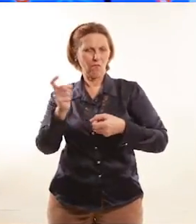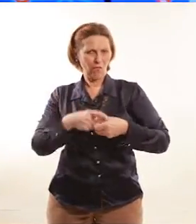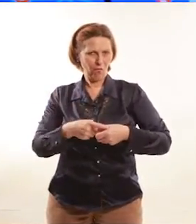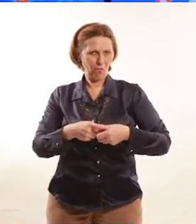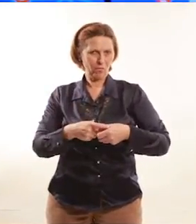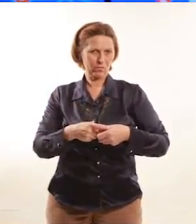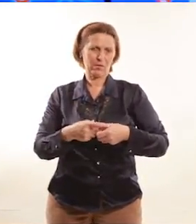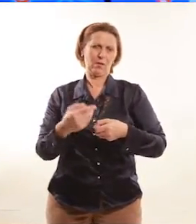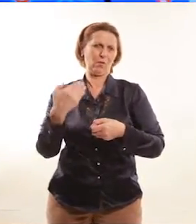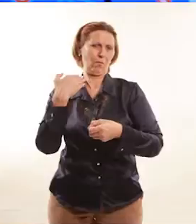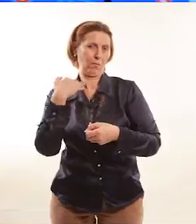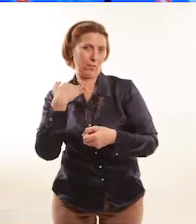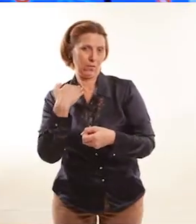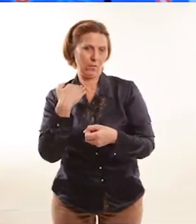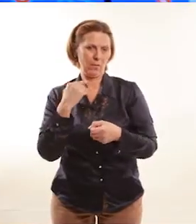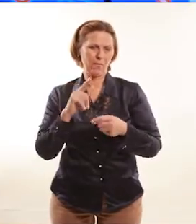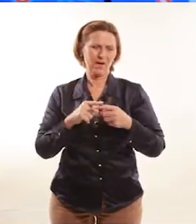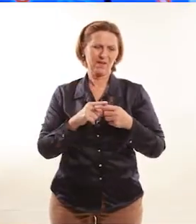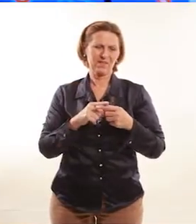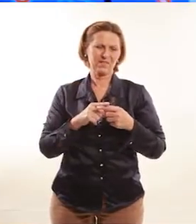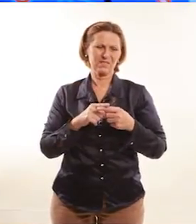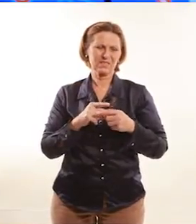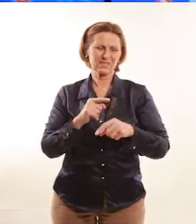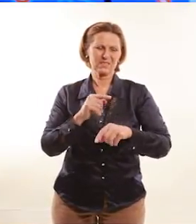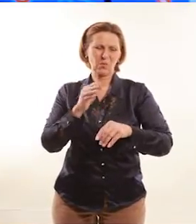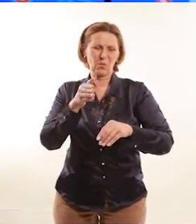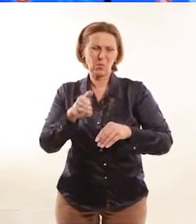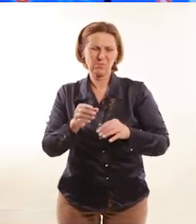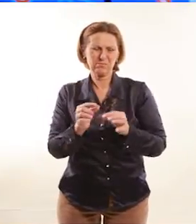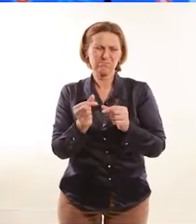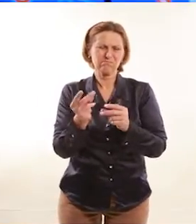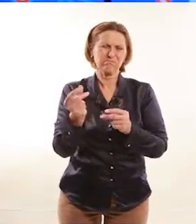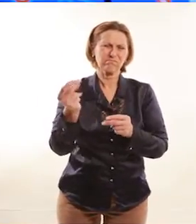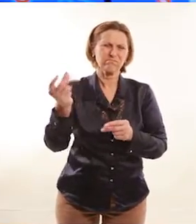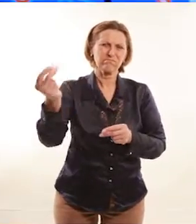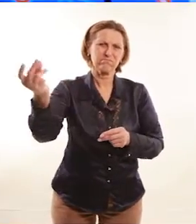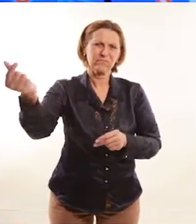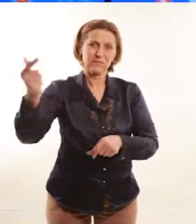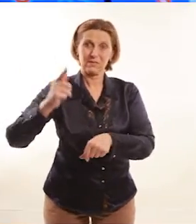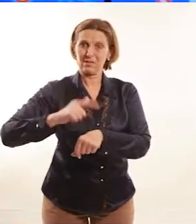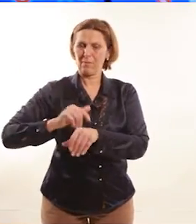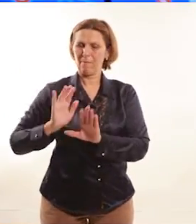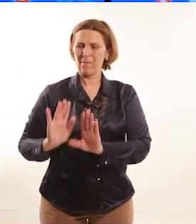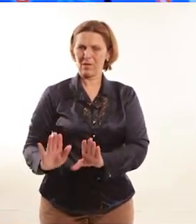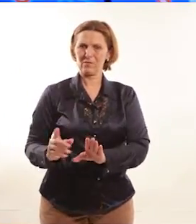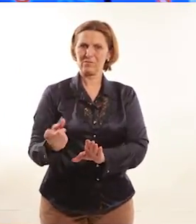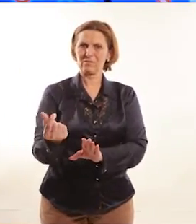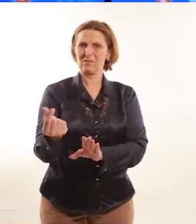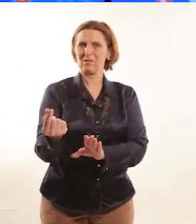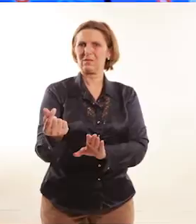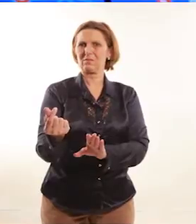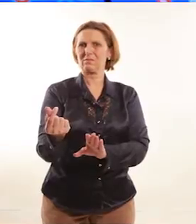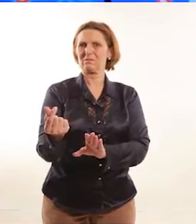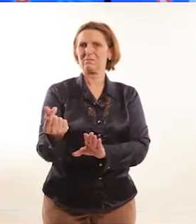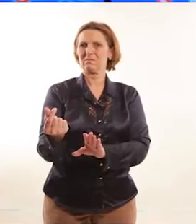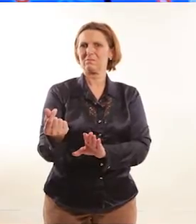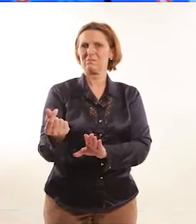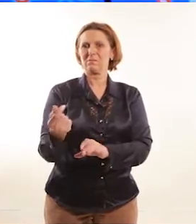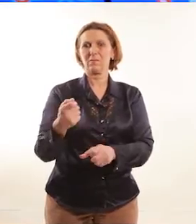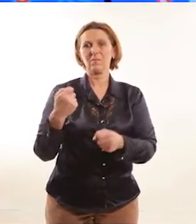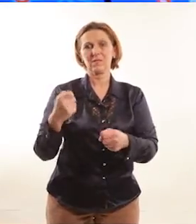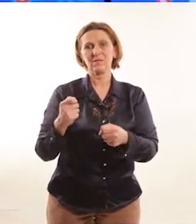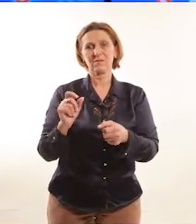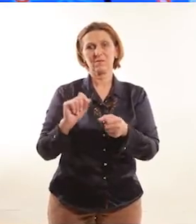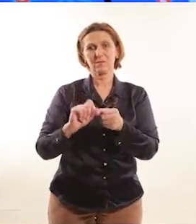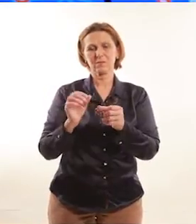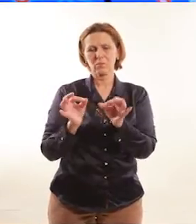existe um espaço de tempo muito grande entre hoje e o tempo que foi bloqueado esse recurso, nós temos que